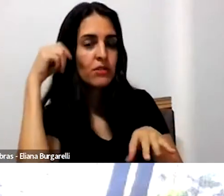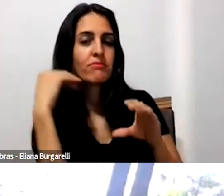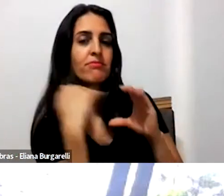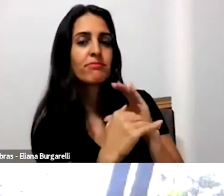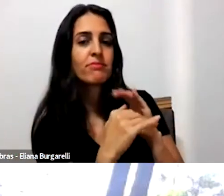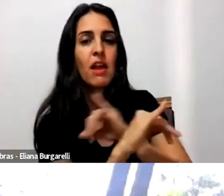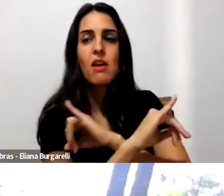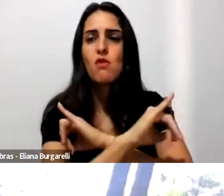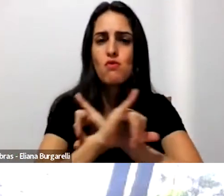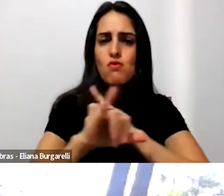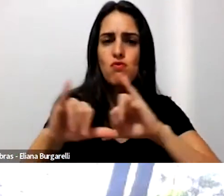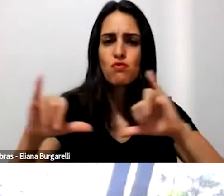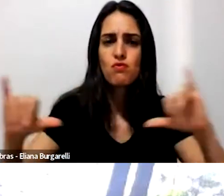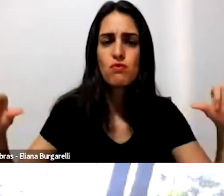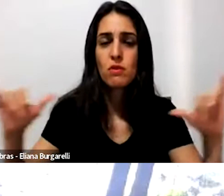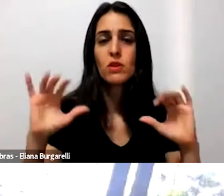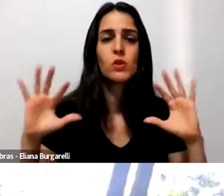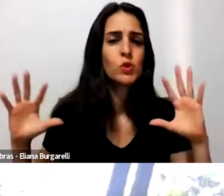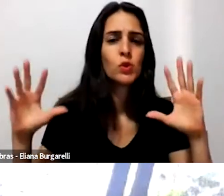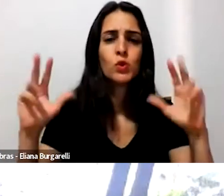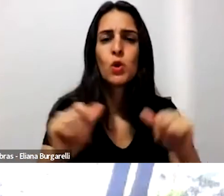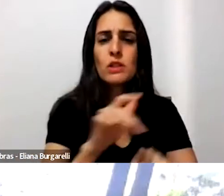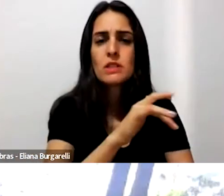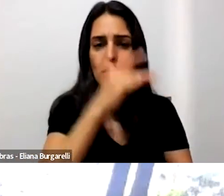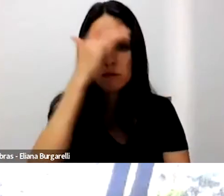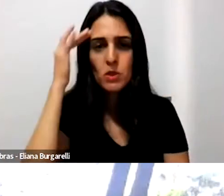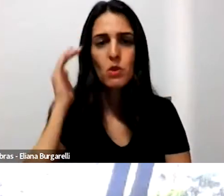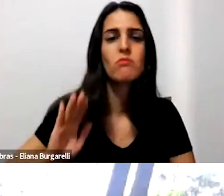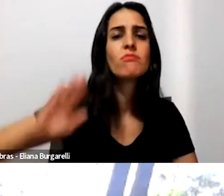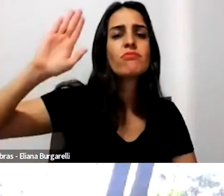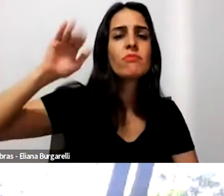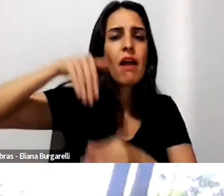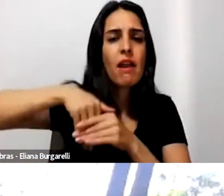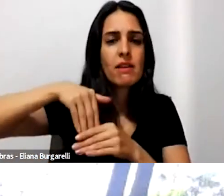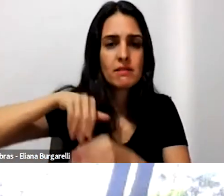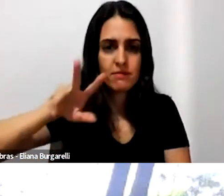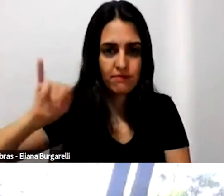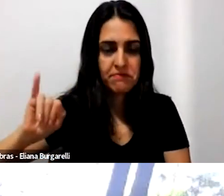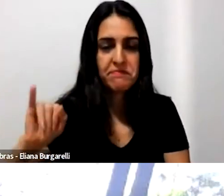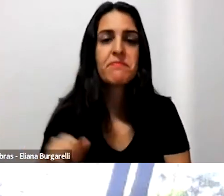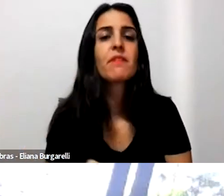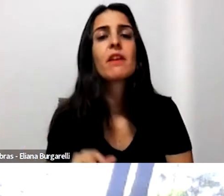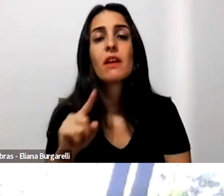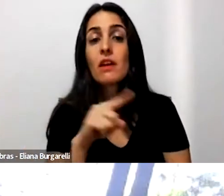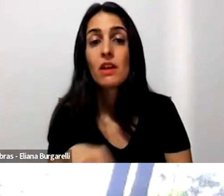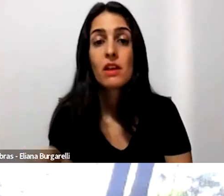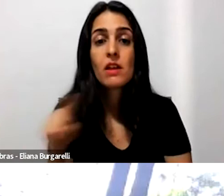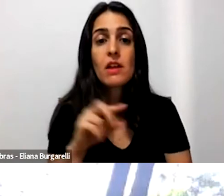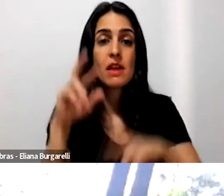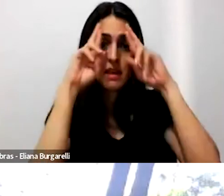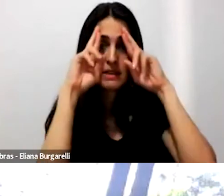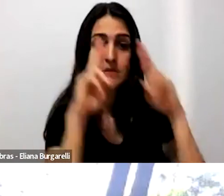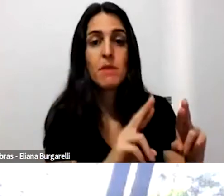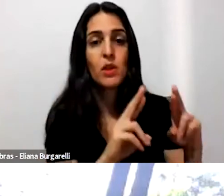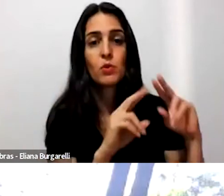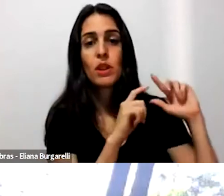de setembro, que é o Dia da Amazônia, onde a gente vai precisar que o mundo inteiro, o Brasil inteiro, o mundo